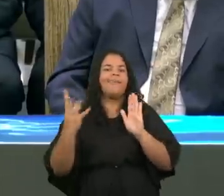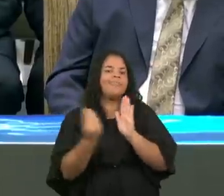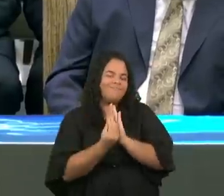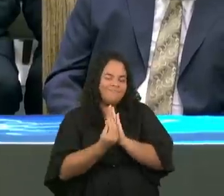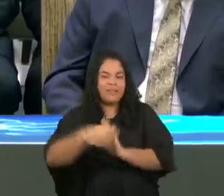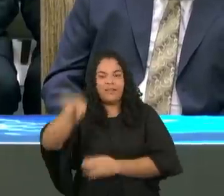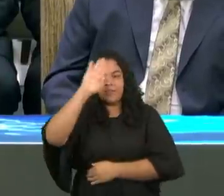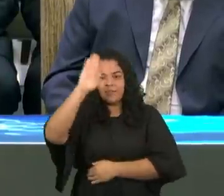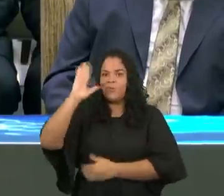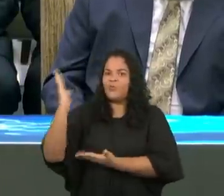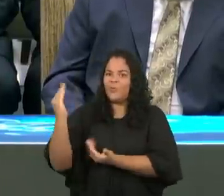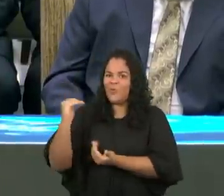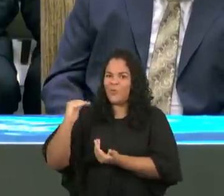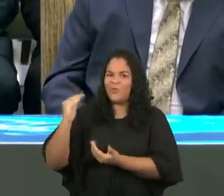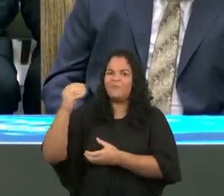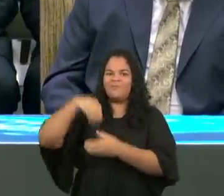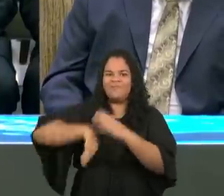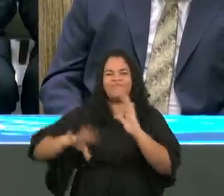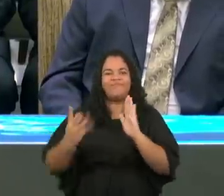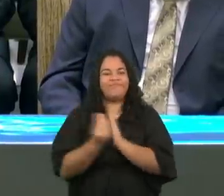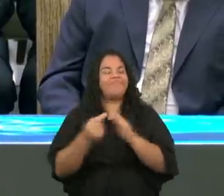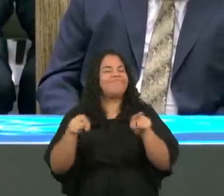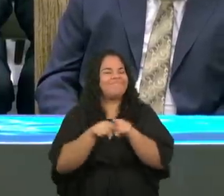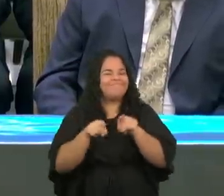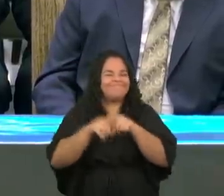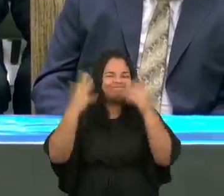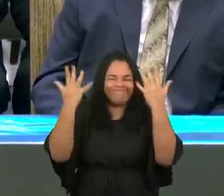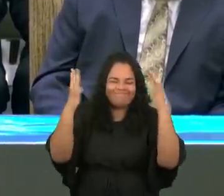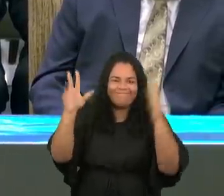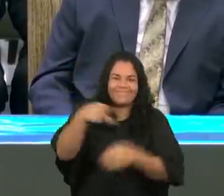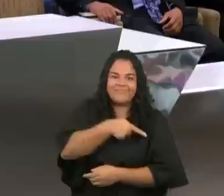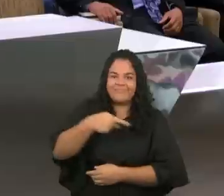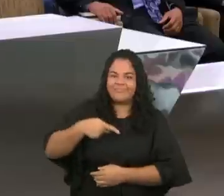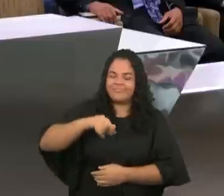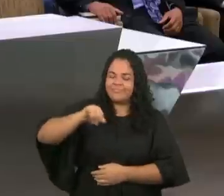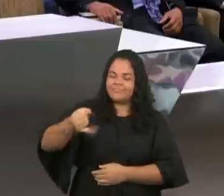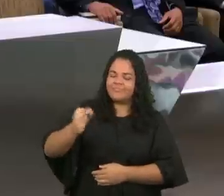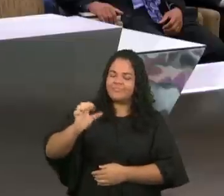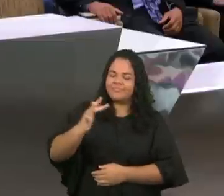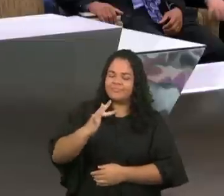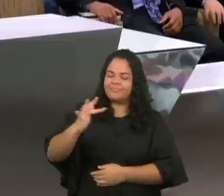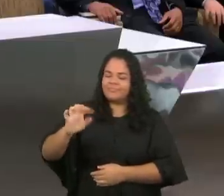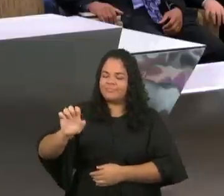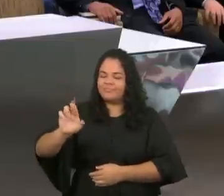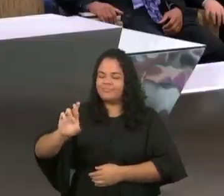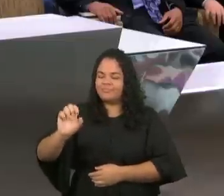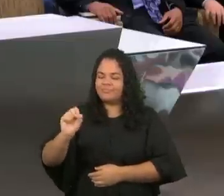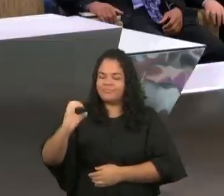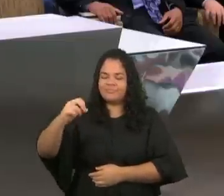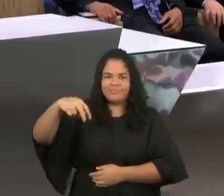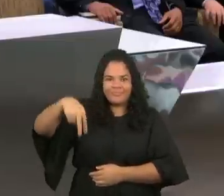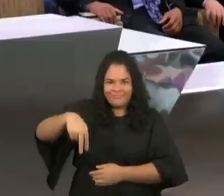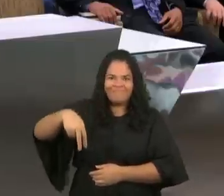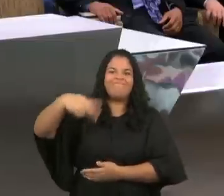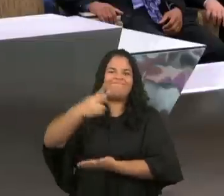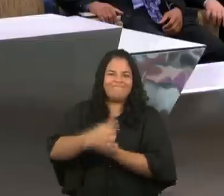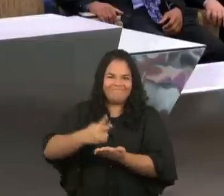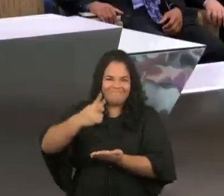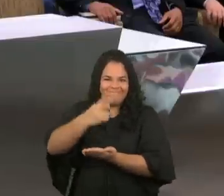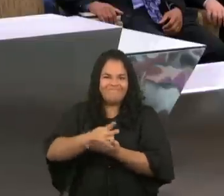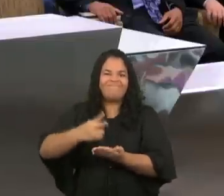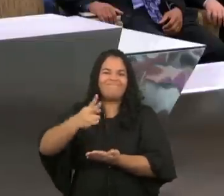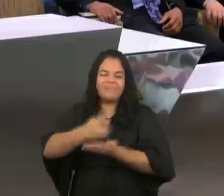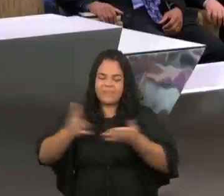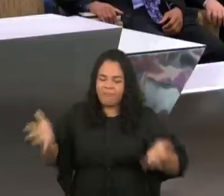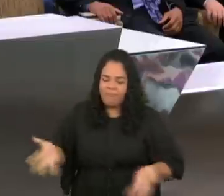Quero também parabenizar pastor Jefferson, aleluia, servo de Deus, que também ao lado do nosso pastor tem marcado gerações, não